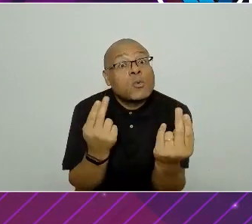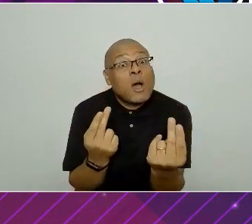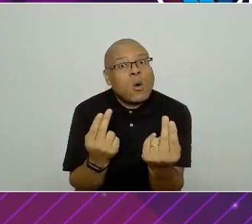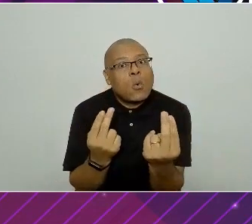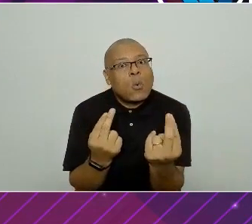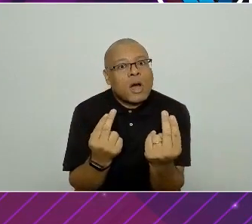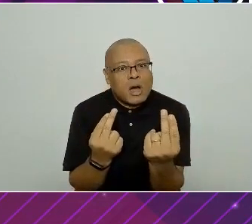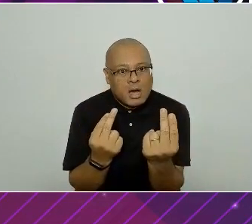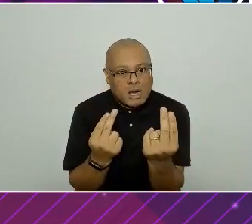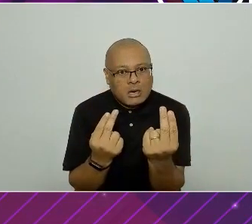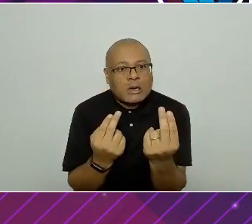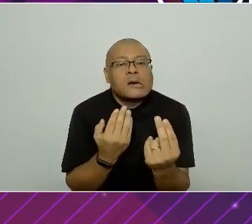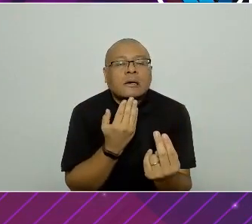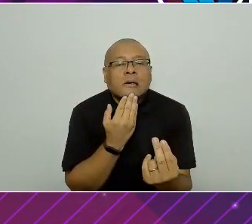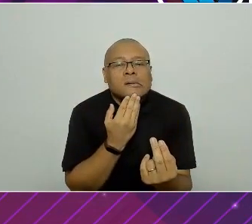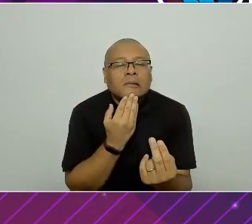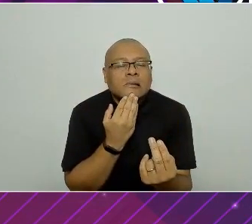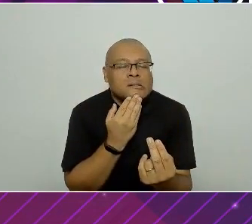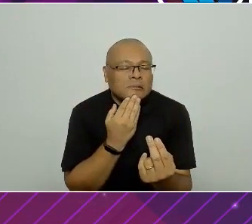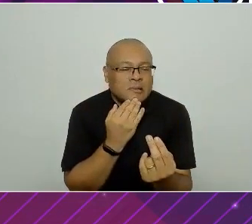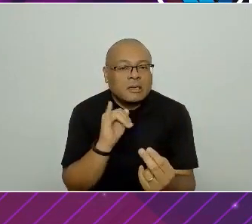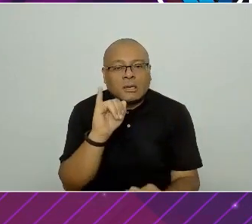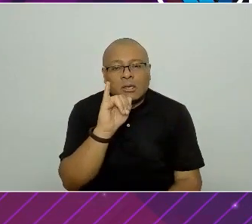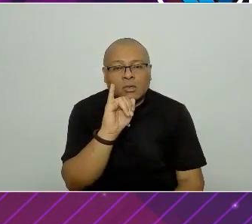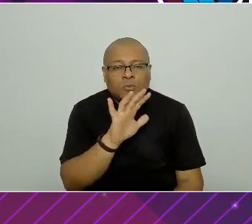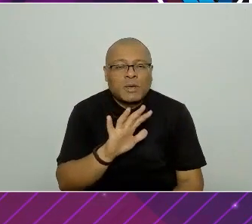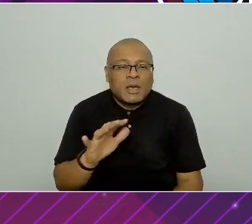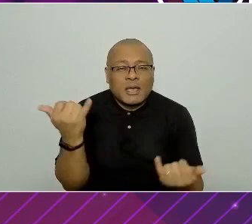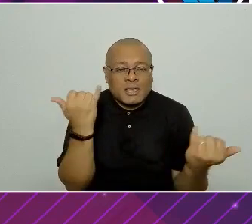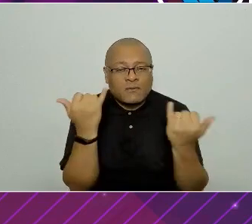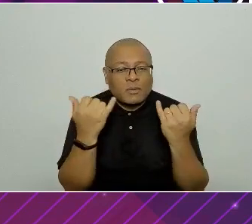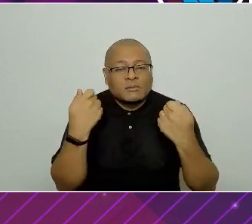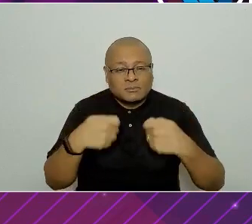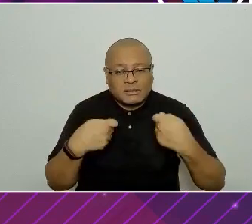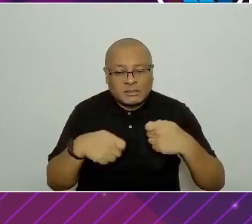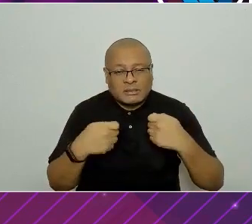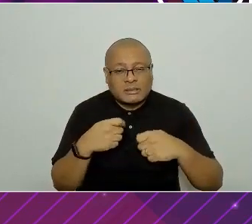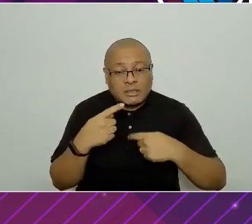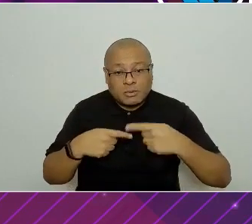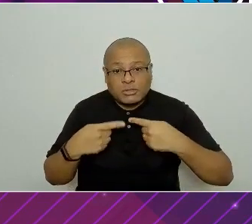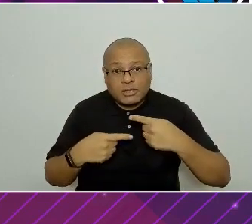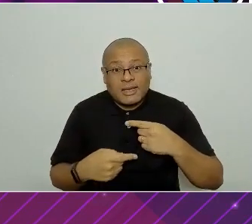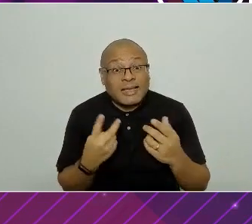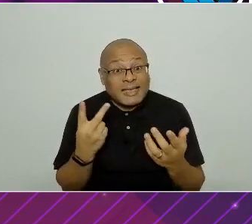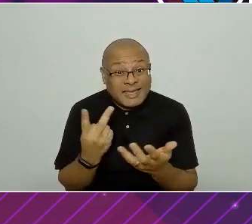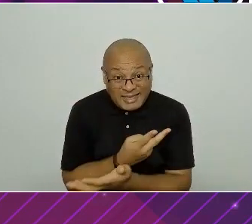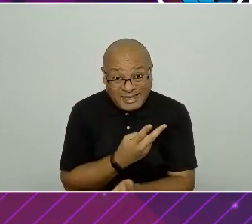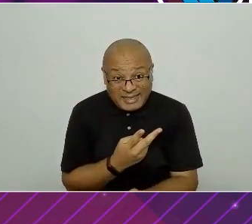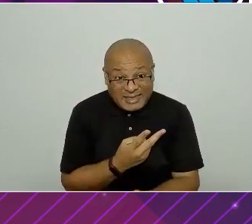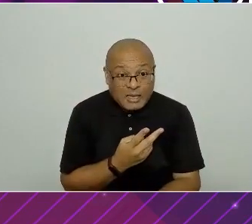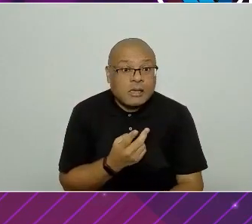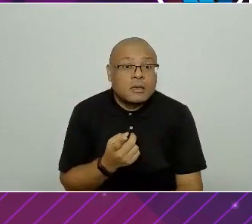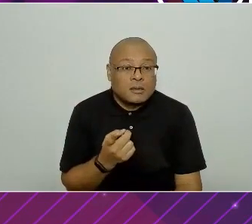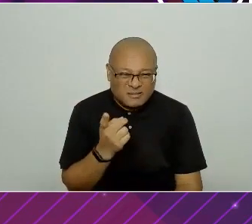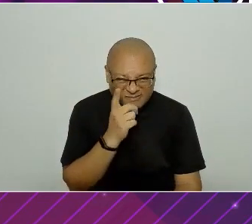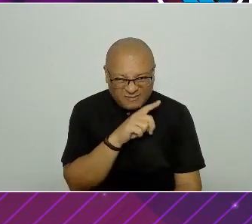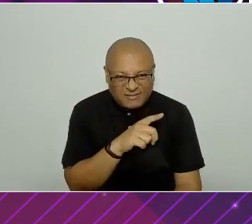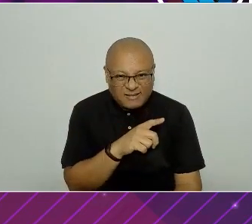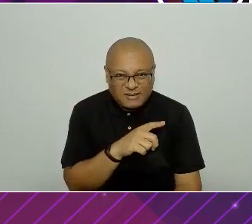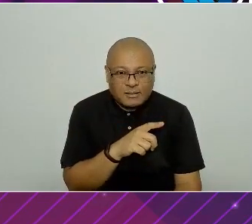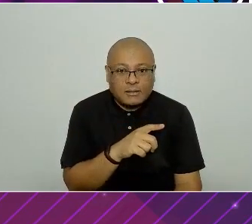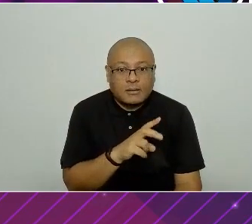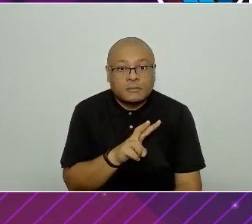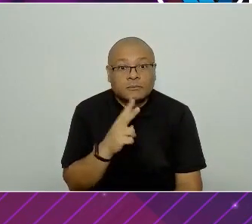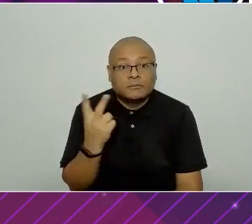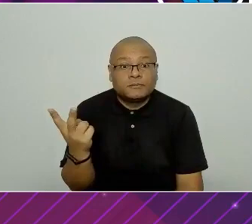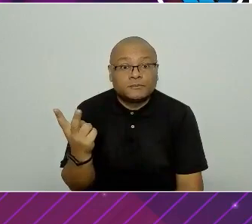né? Uma deformação em uma informação que precisa ser processada. Aí, por conta desse bug que eu criei ali, o